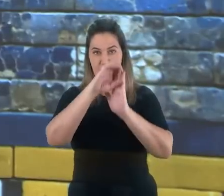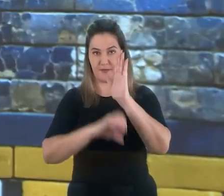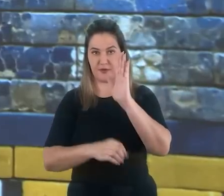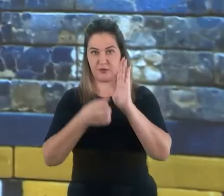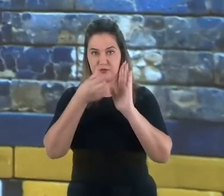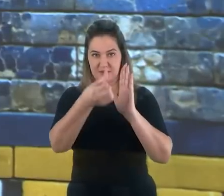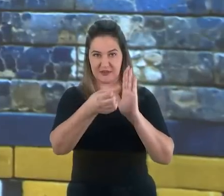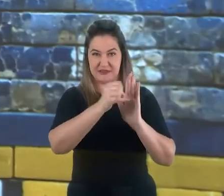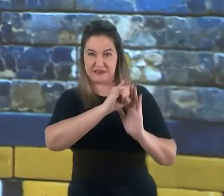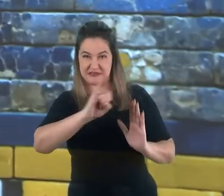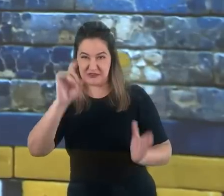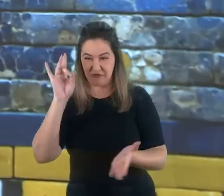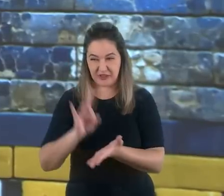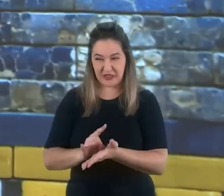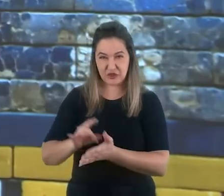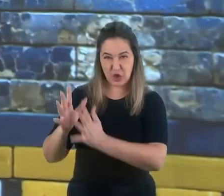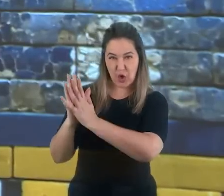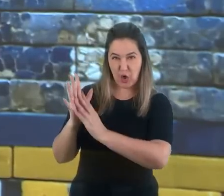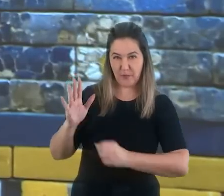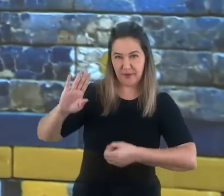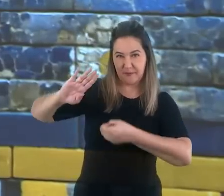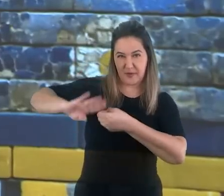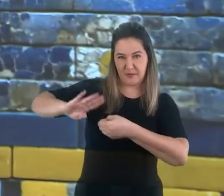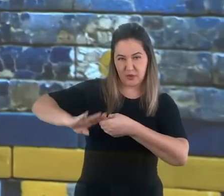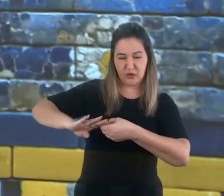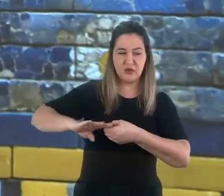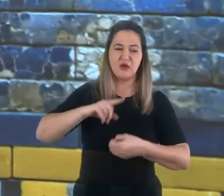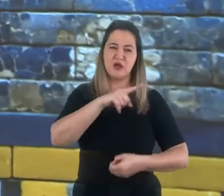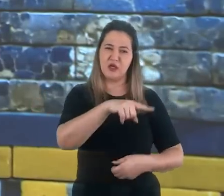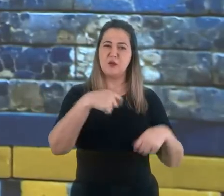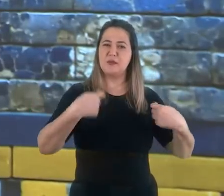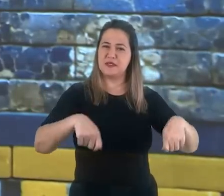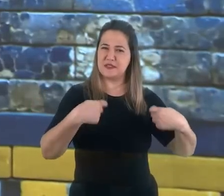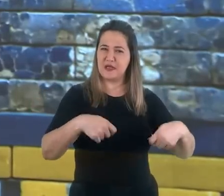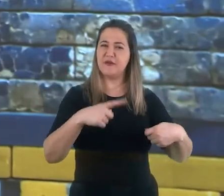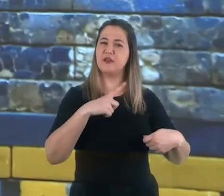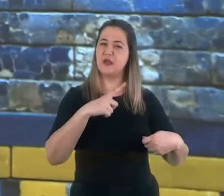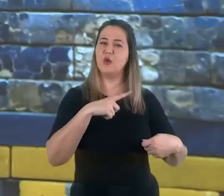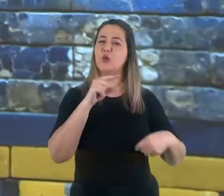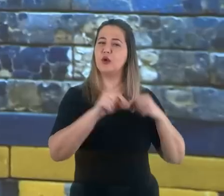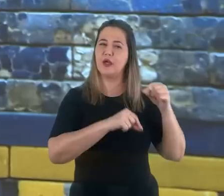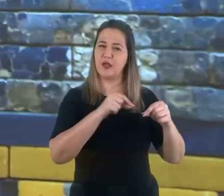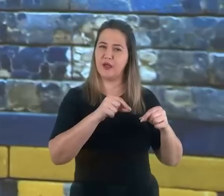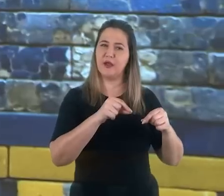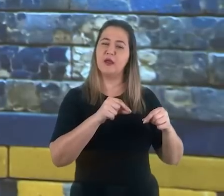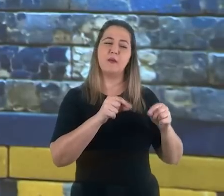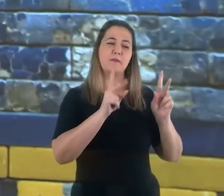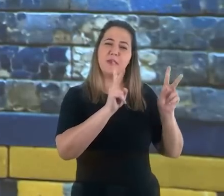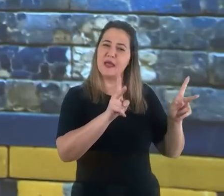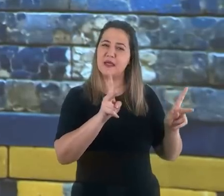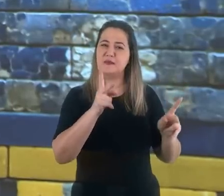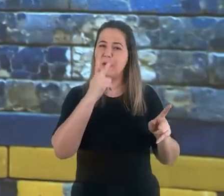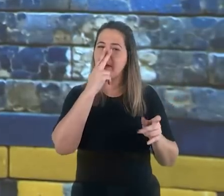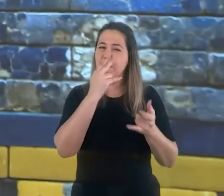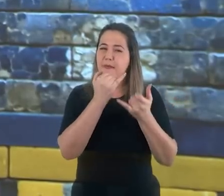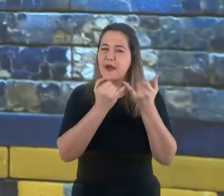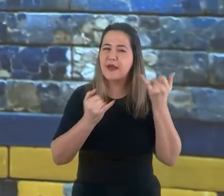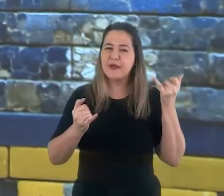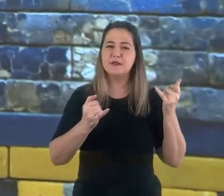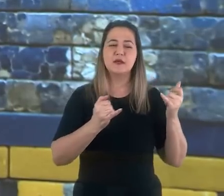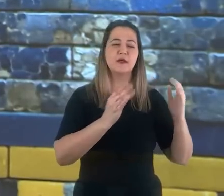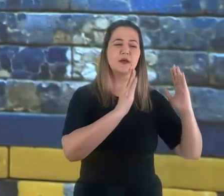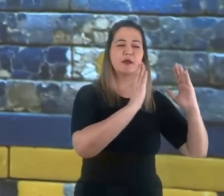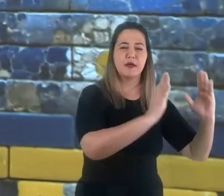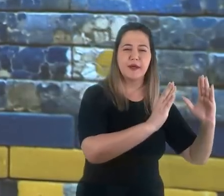origem babilônica, seria de se esperar que ele tivesse esse pano de fundo, que compartilhasse essa mesma percepção de impérios que